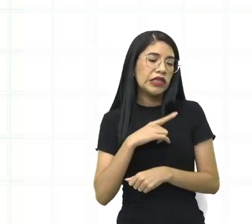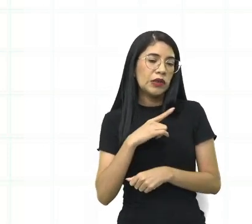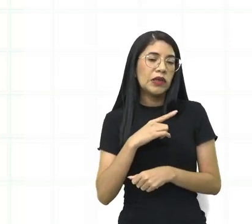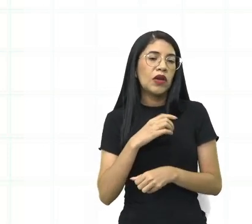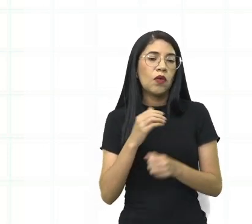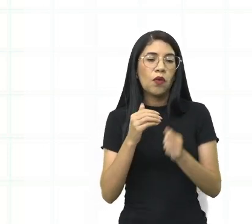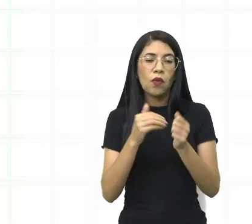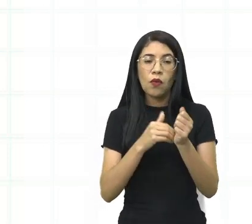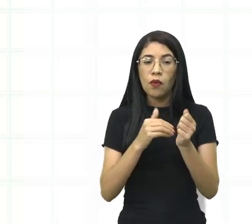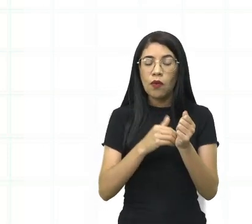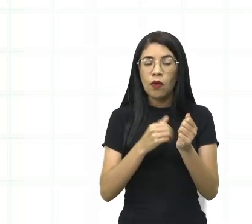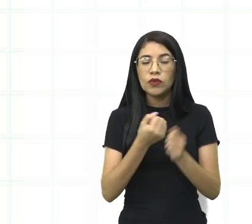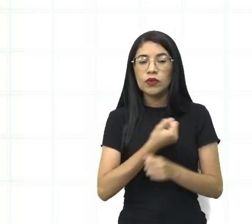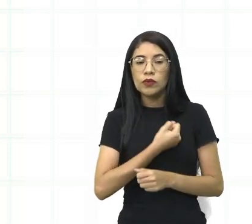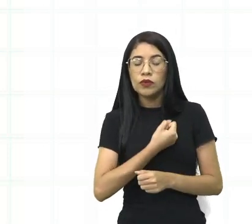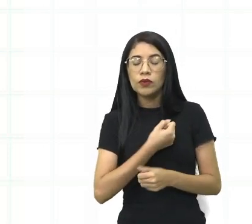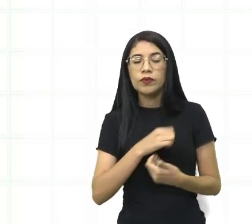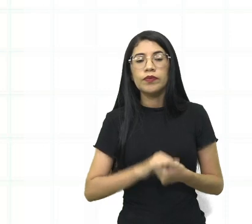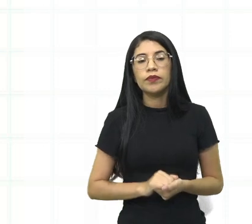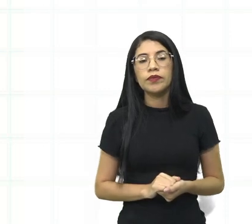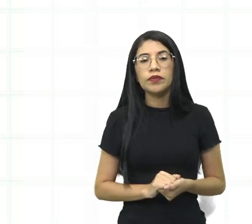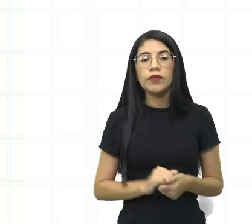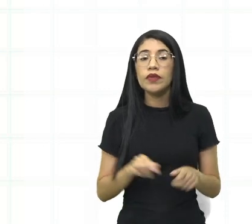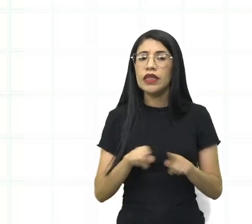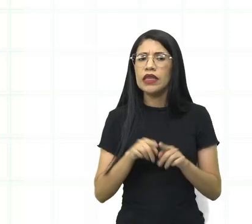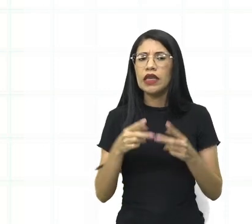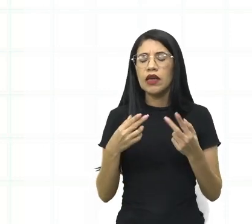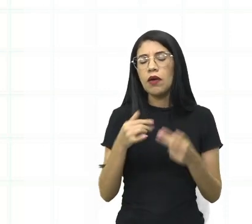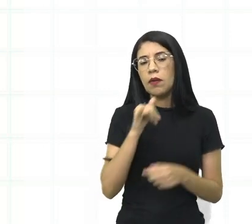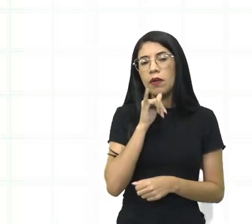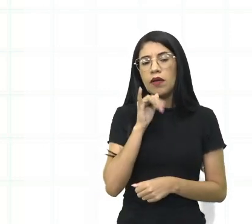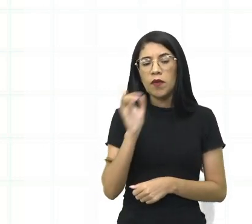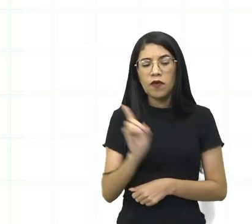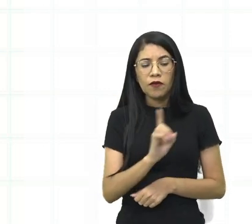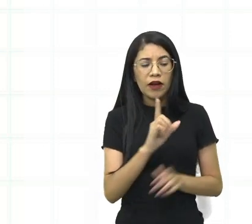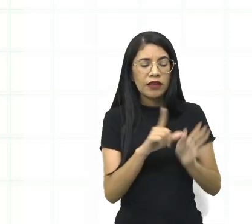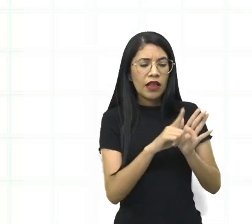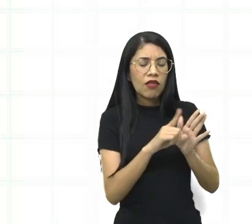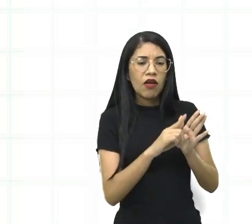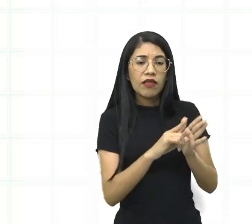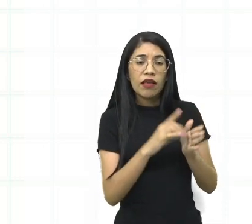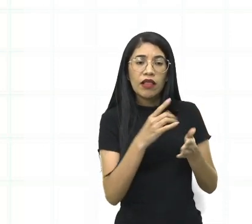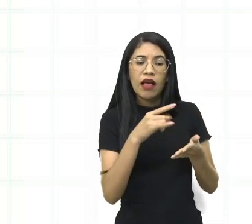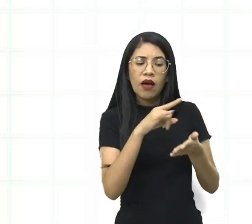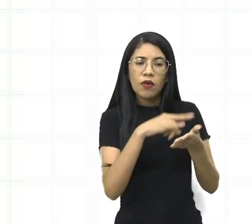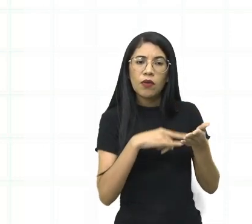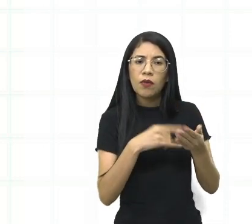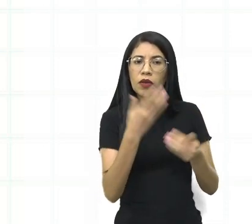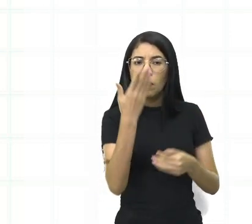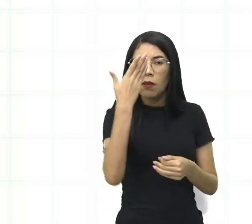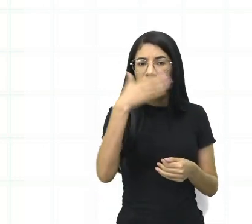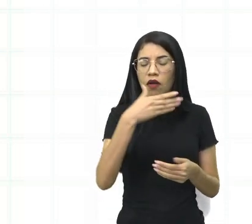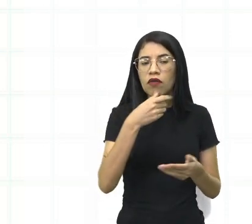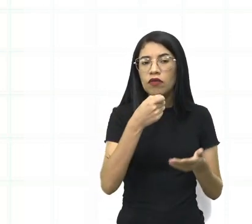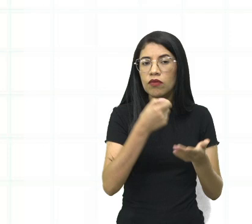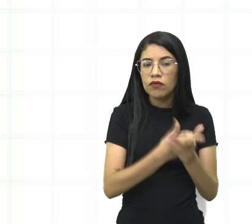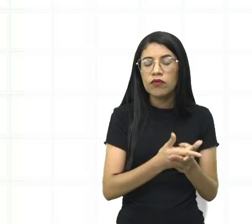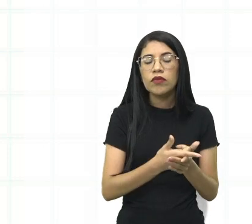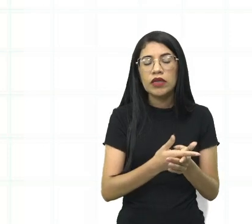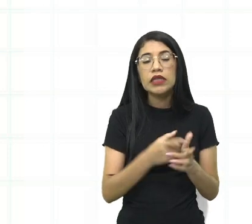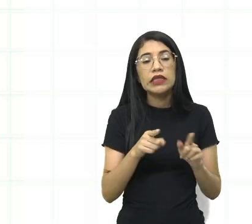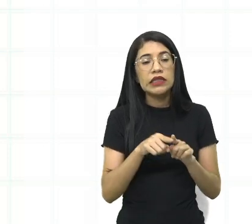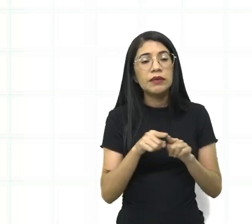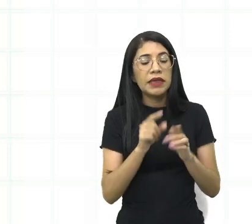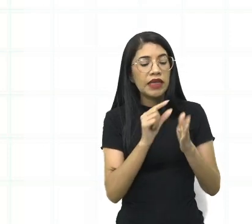um código. É igual quando você compra pessoalmente, não tem lá o comprovante de compra. No comprovante de compra vem mostrando